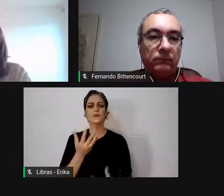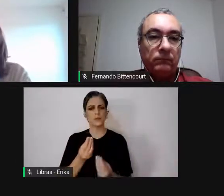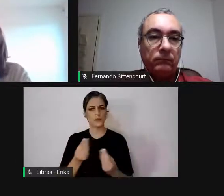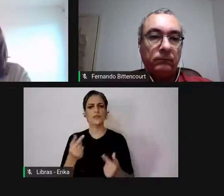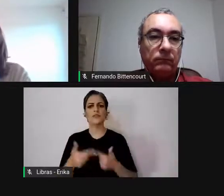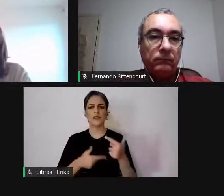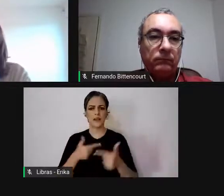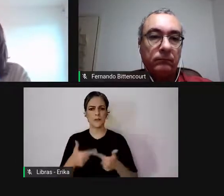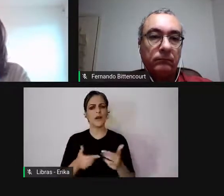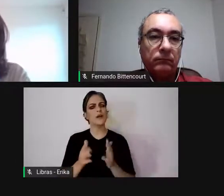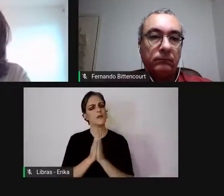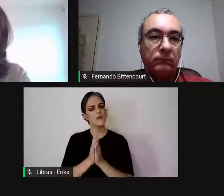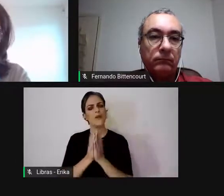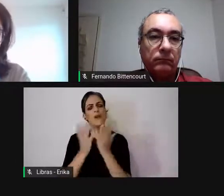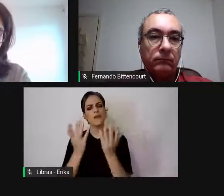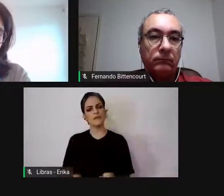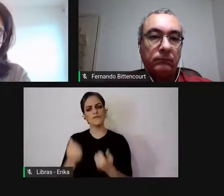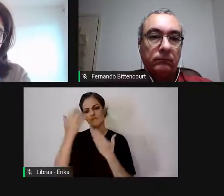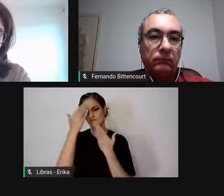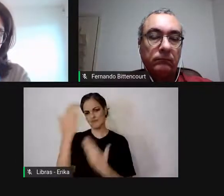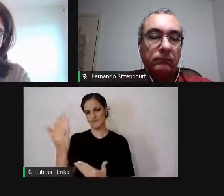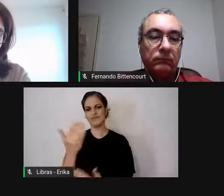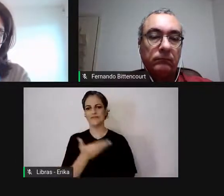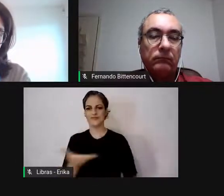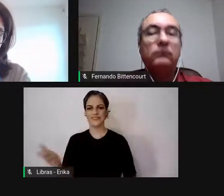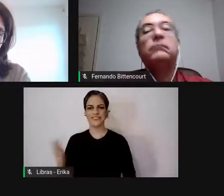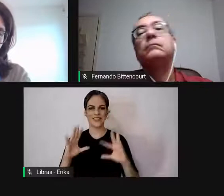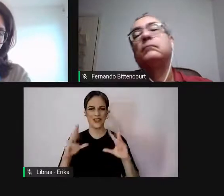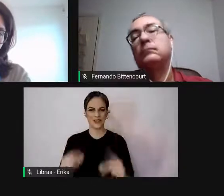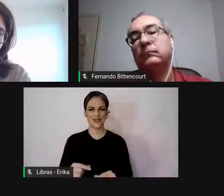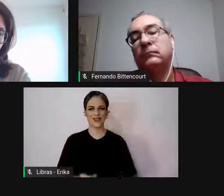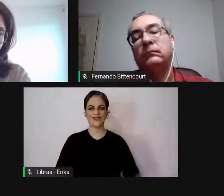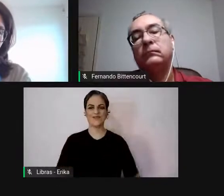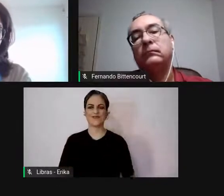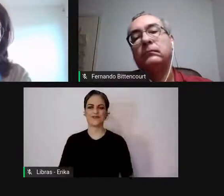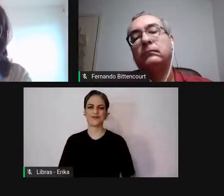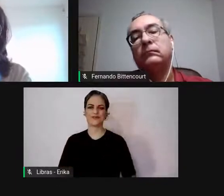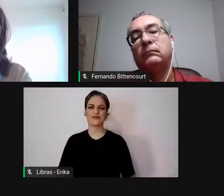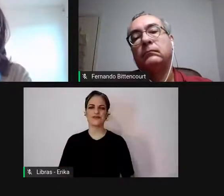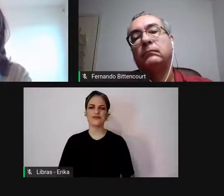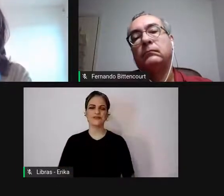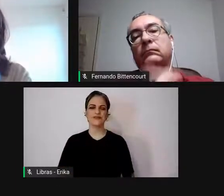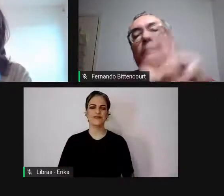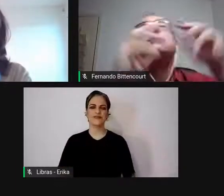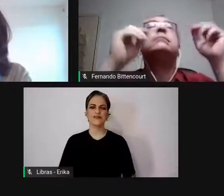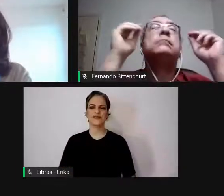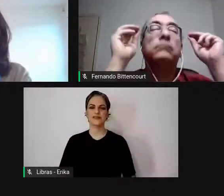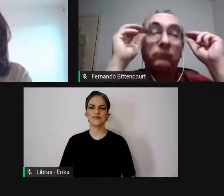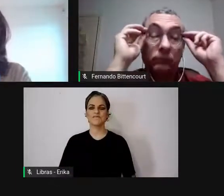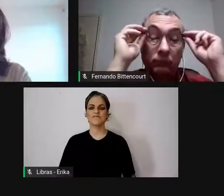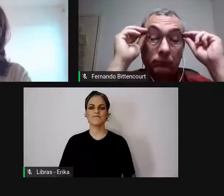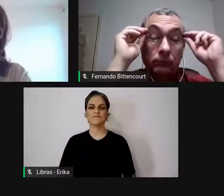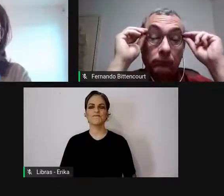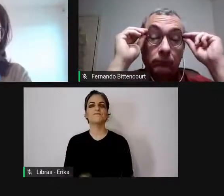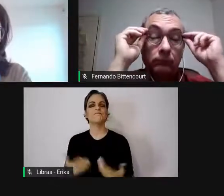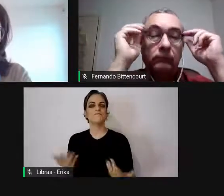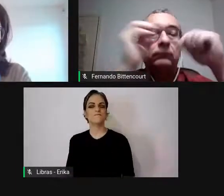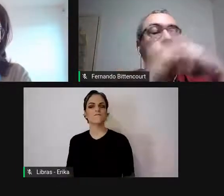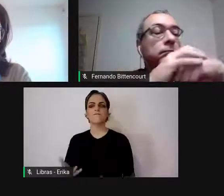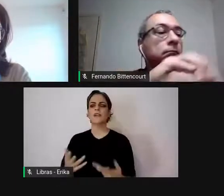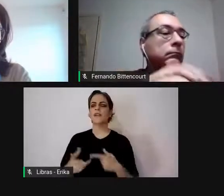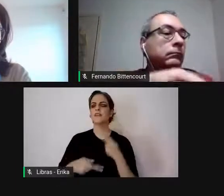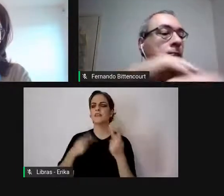vocês. Quando falamos em histórias inspiradoras, em como saber, né, o que acontece com os alunos depois de um curso de